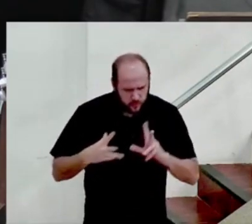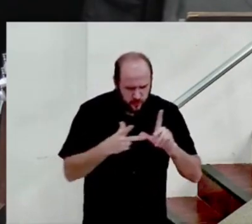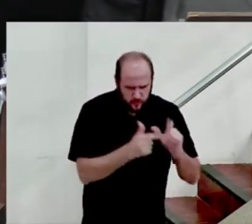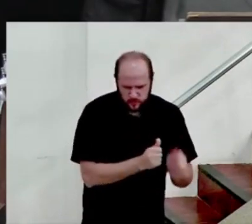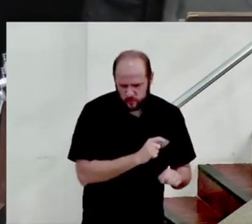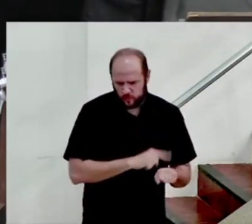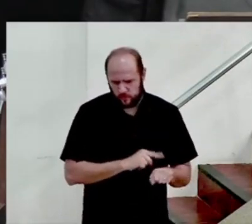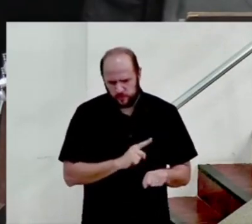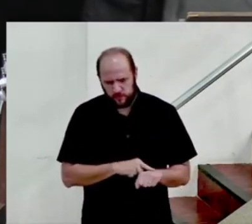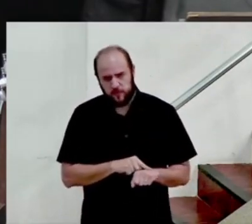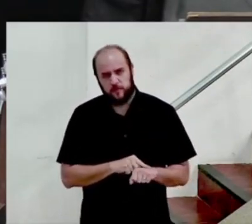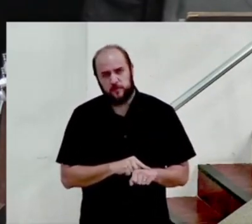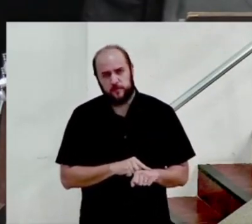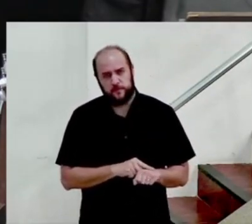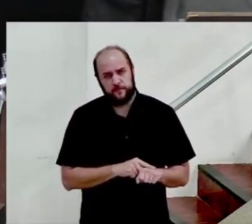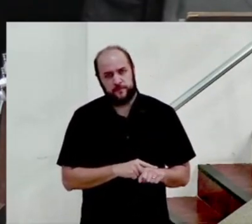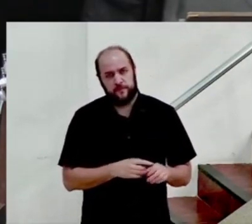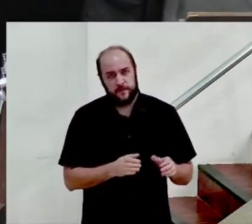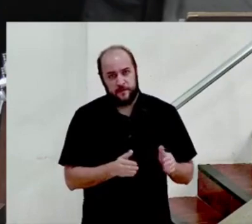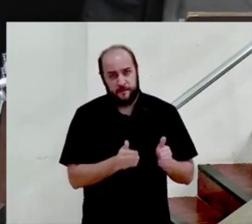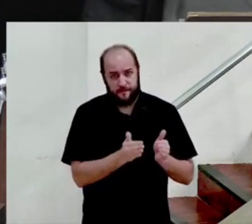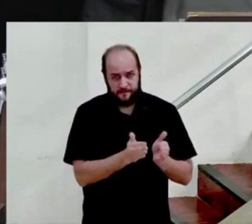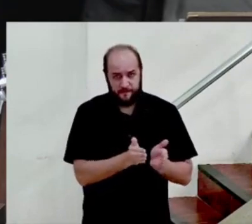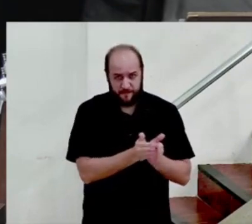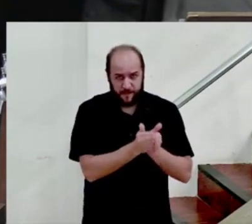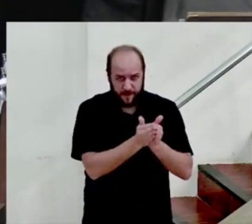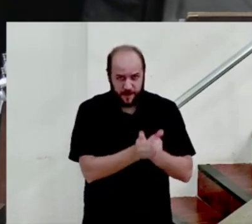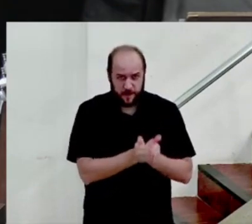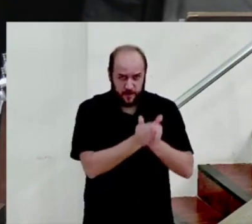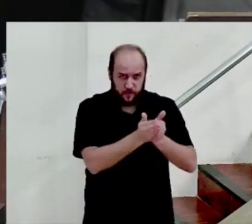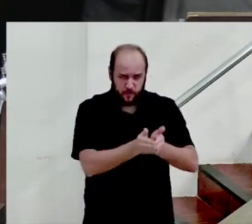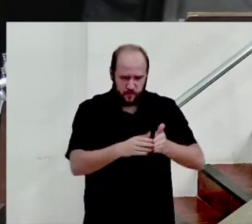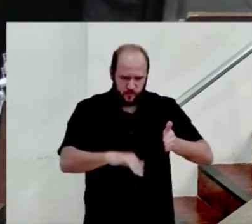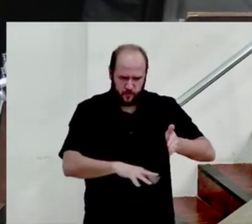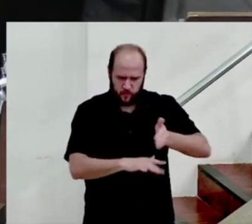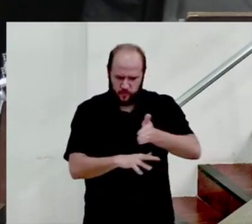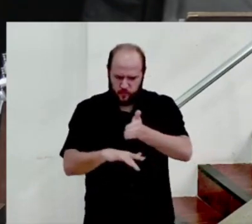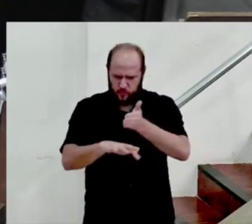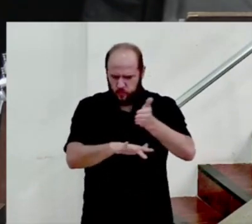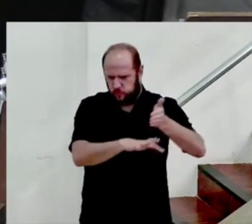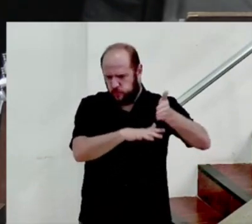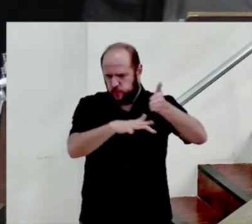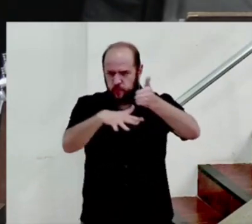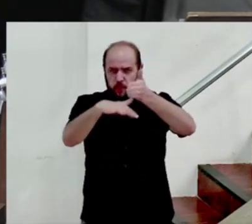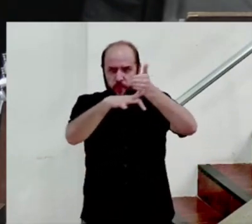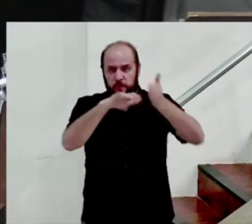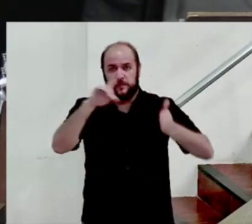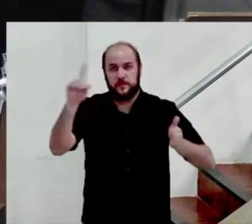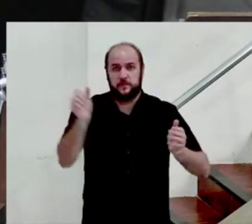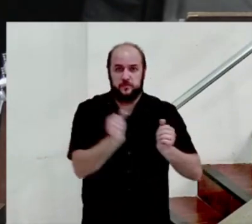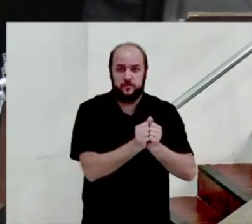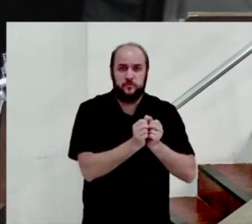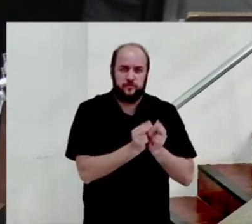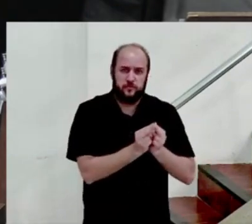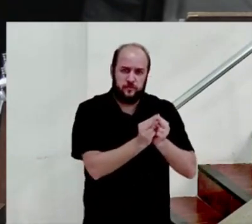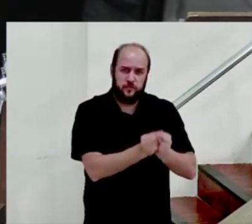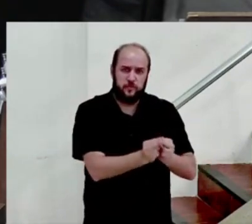a arca pairava sobre as águas, certamente Deus também esteve com Noé nesse tempo.